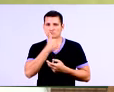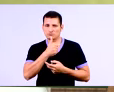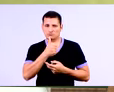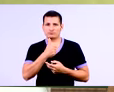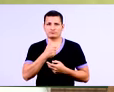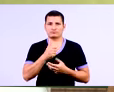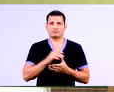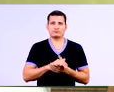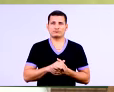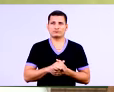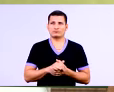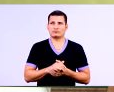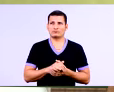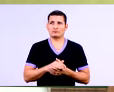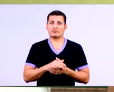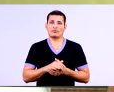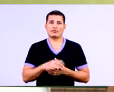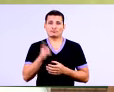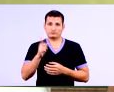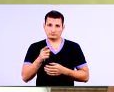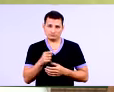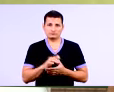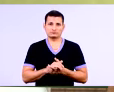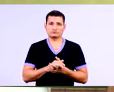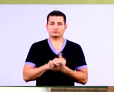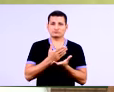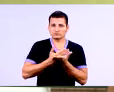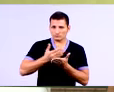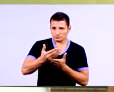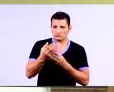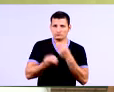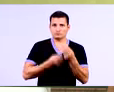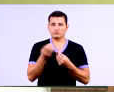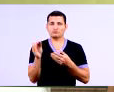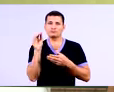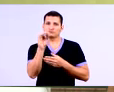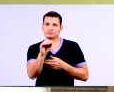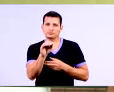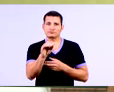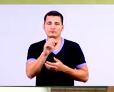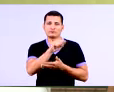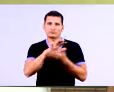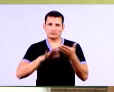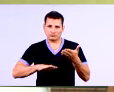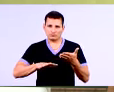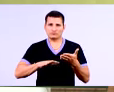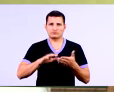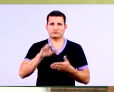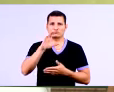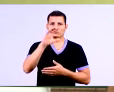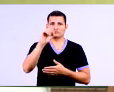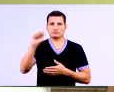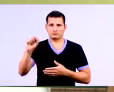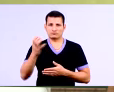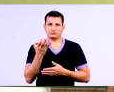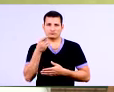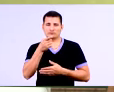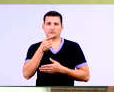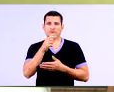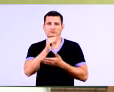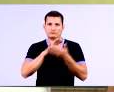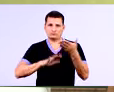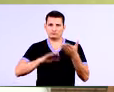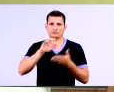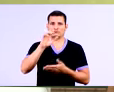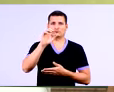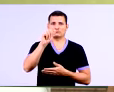aí é justamente onde entra essa parte da gente começar a dar o estilo, né? Qual é o estilo que eu vou dar para o meu texto? Né? Eu quero que ele seja numa fonte